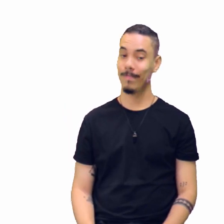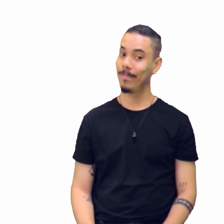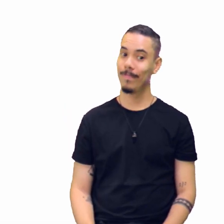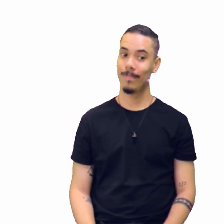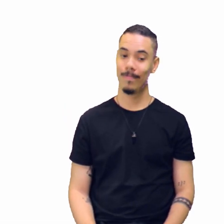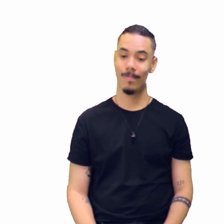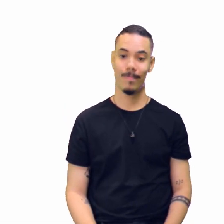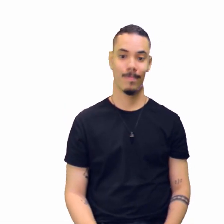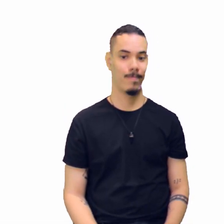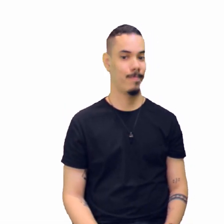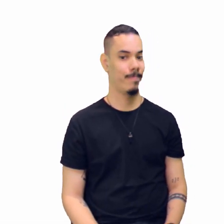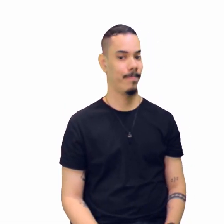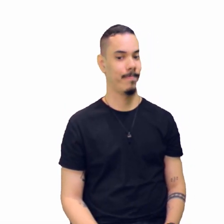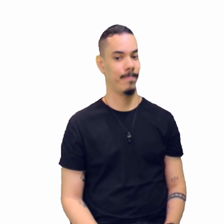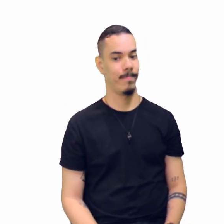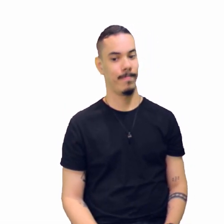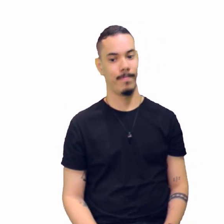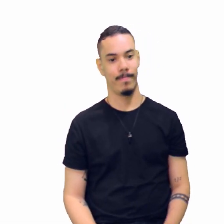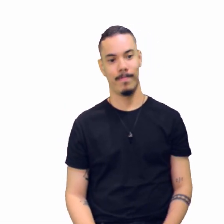Eita!